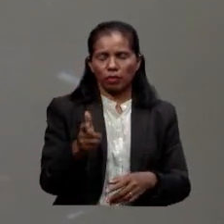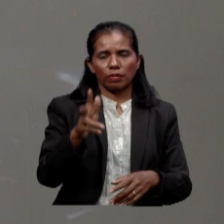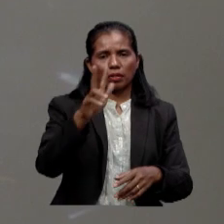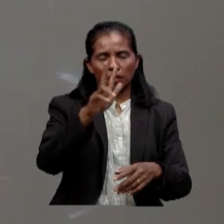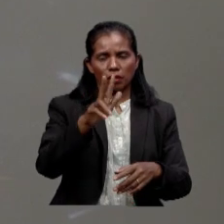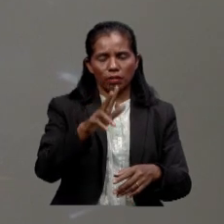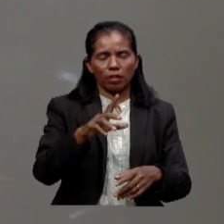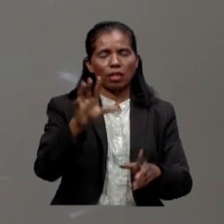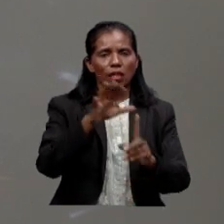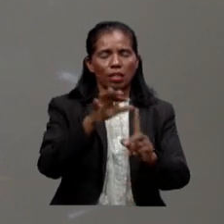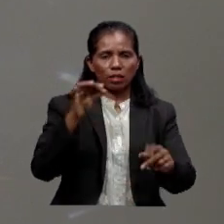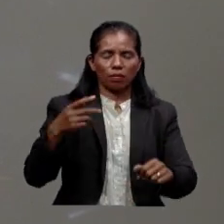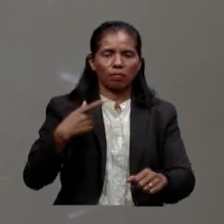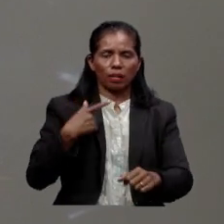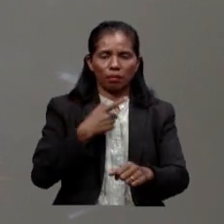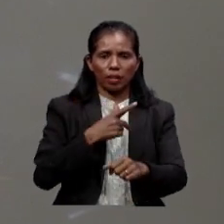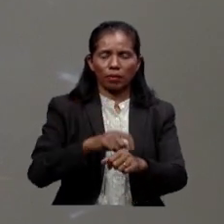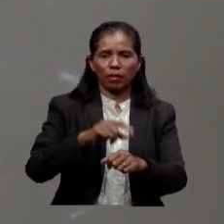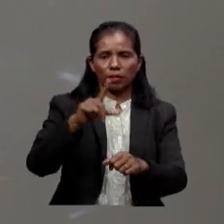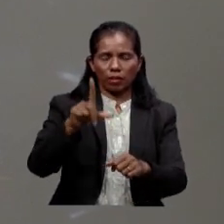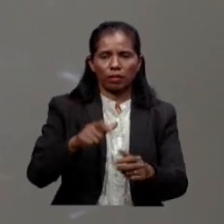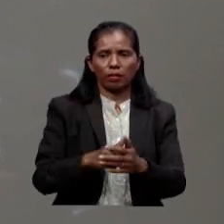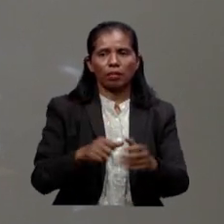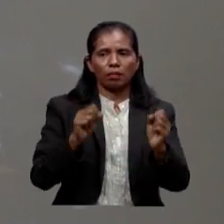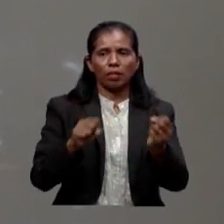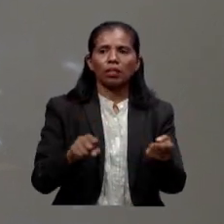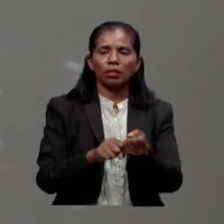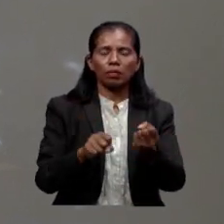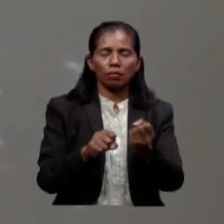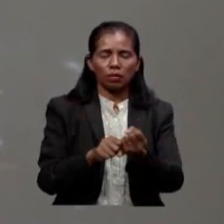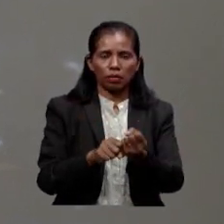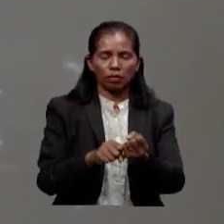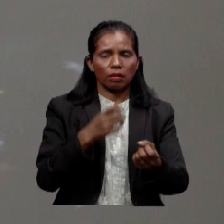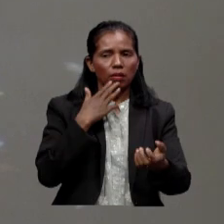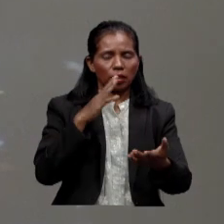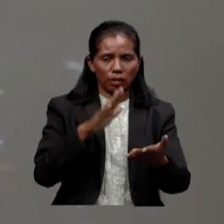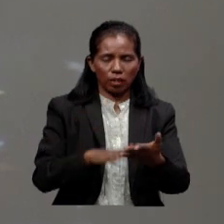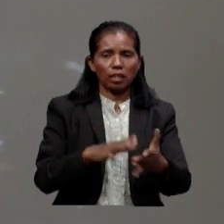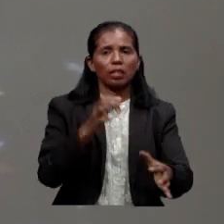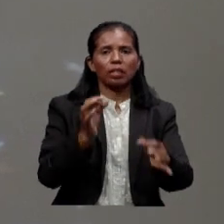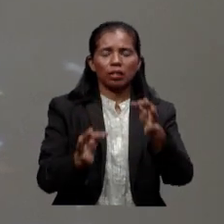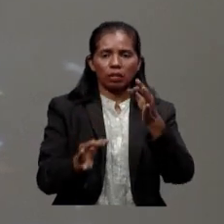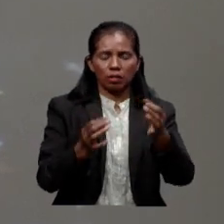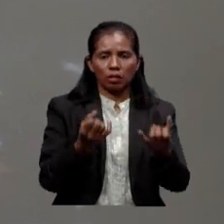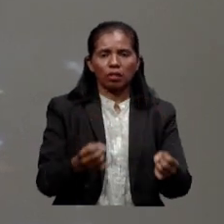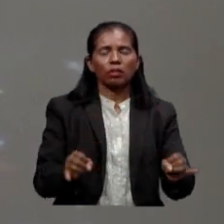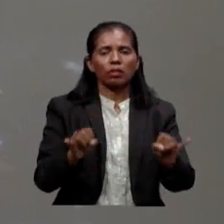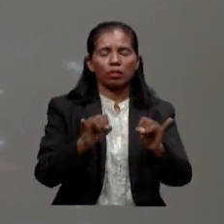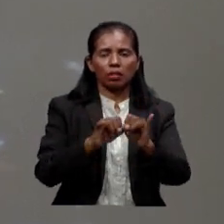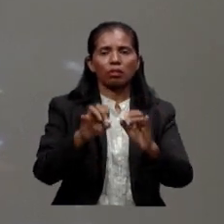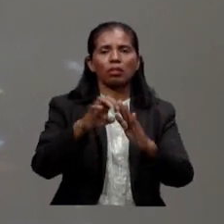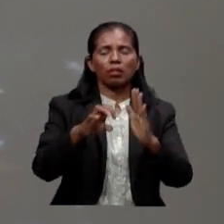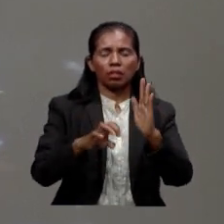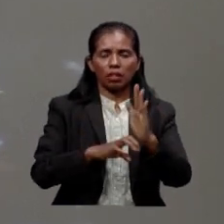2023 eleição parlamentar se bele contribui ba situação e danbe la dun dia quando instituição estado ida ha cara